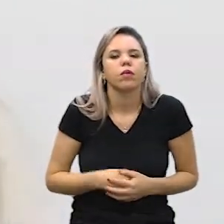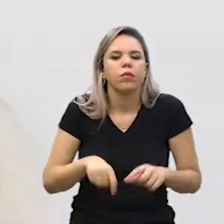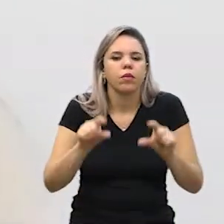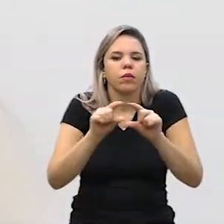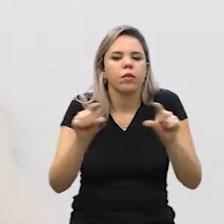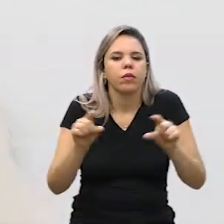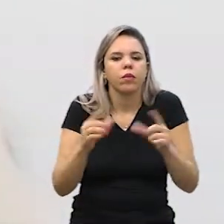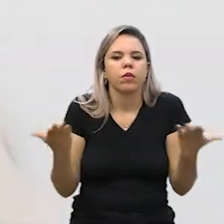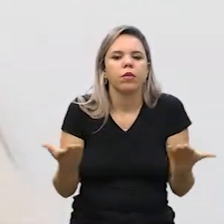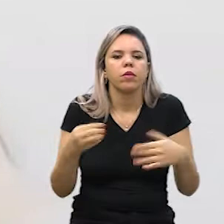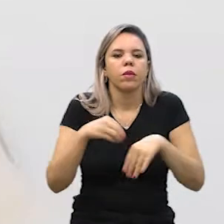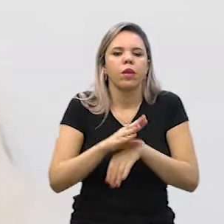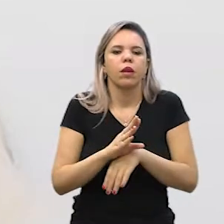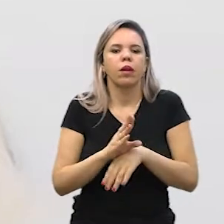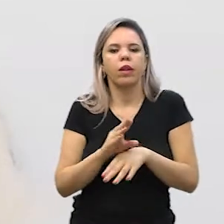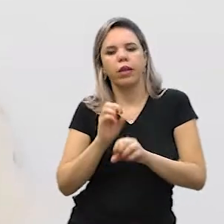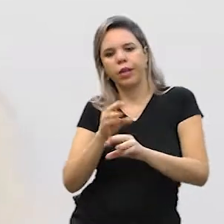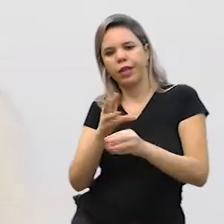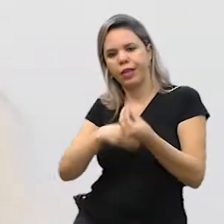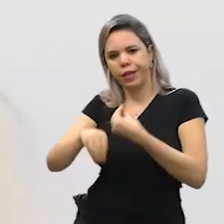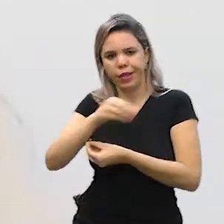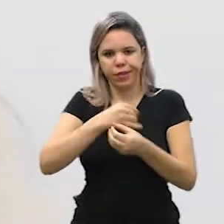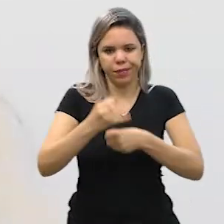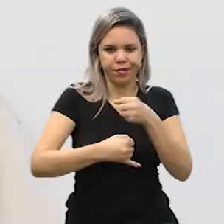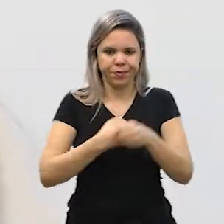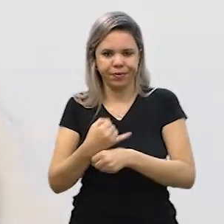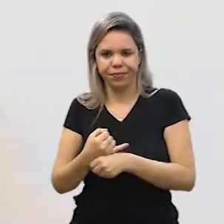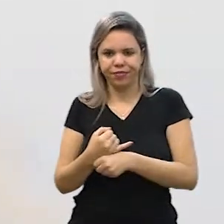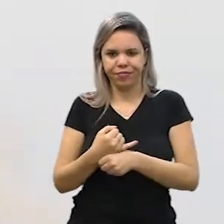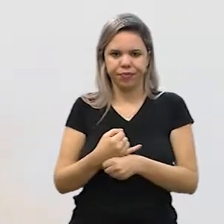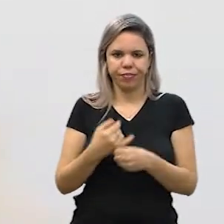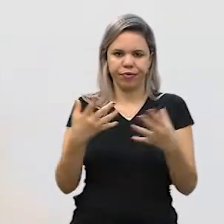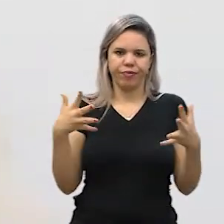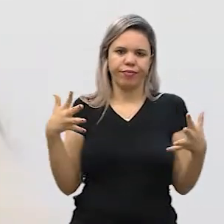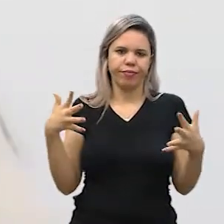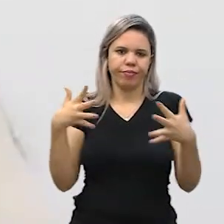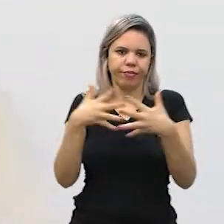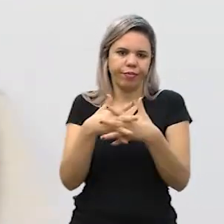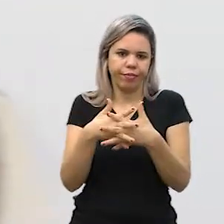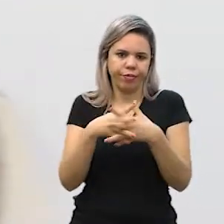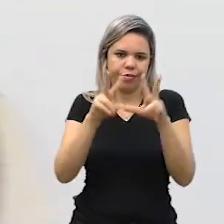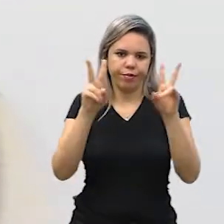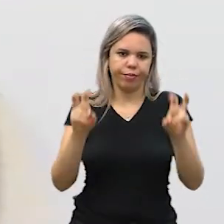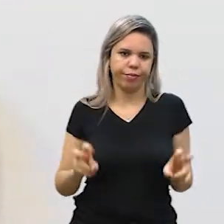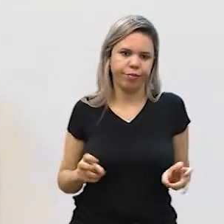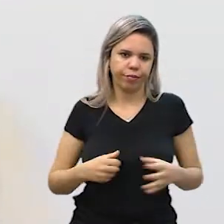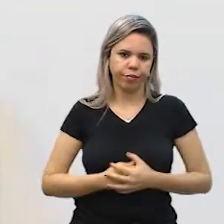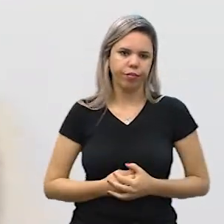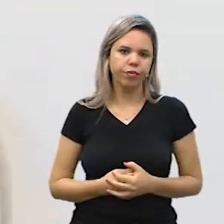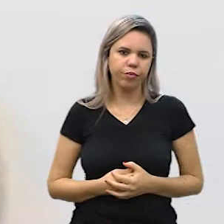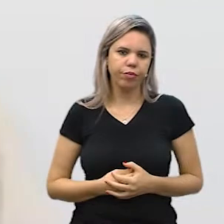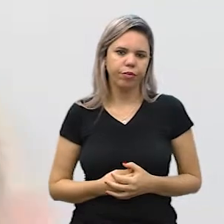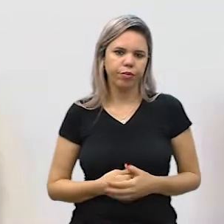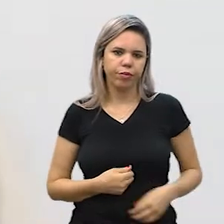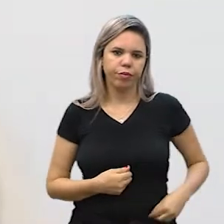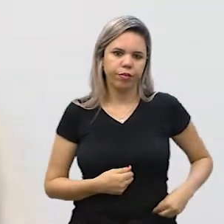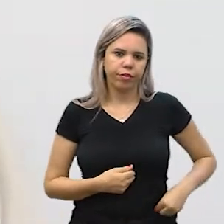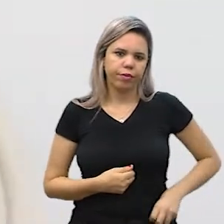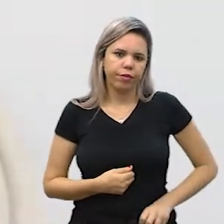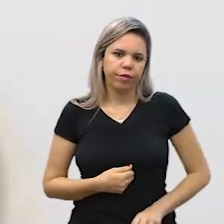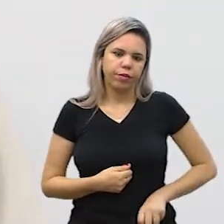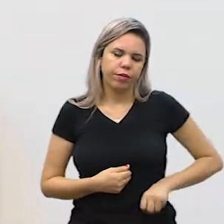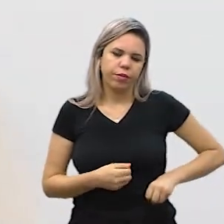que é dada hoje em relação ao ensino híbrido é algo que ainda é muito confuso, é um tema que é muito